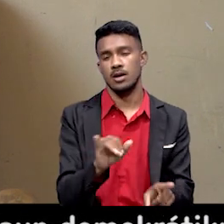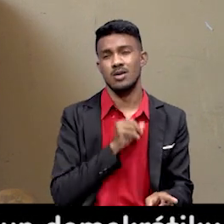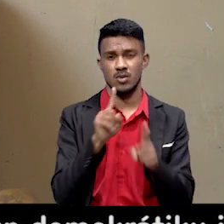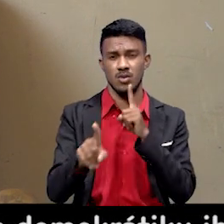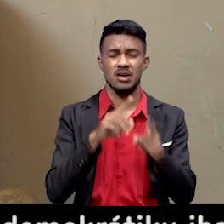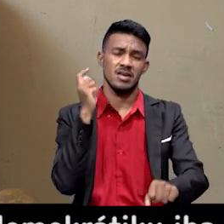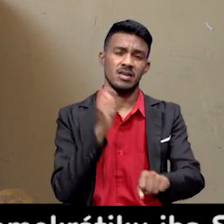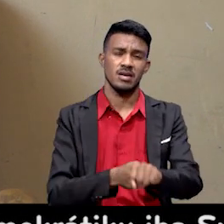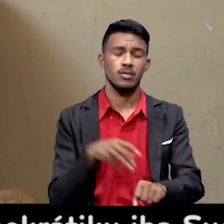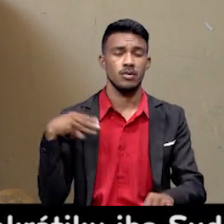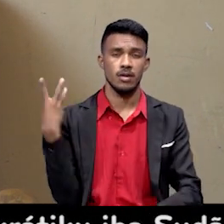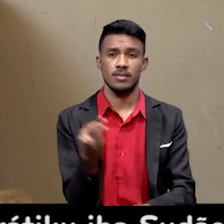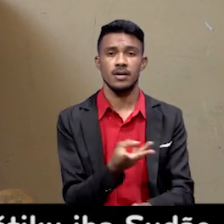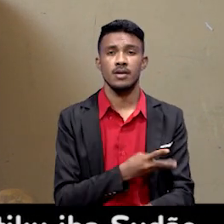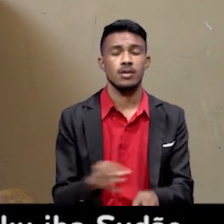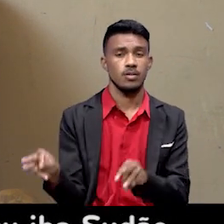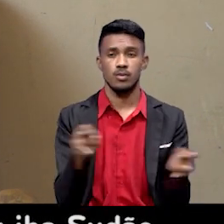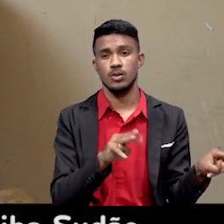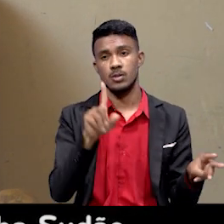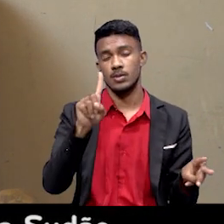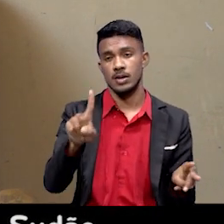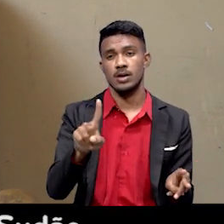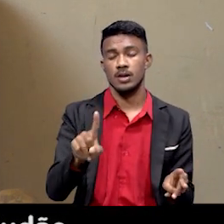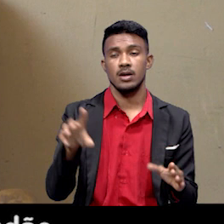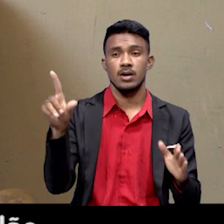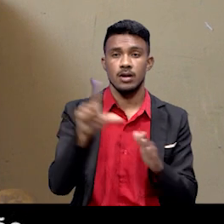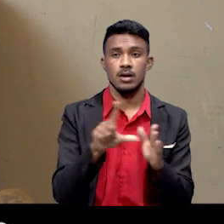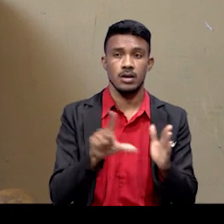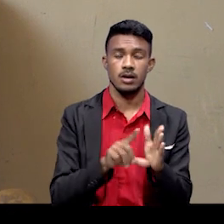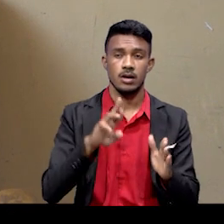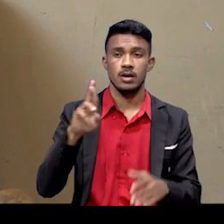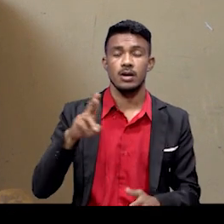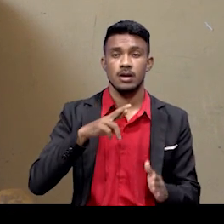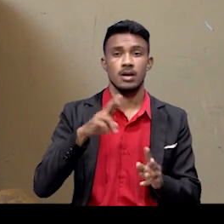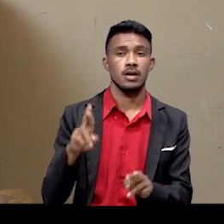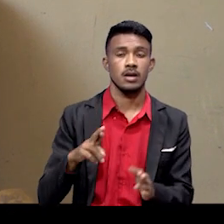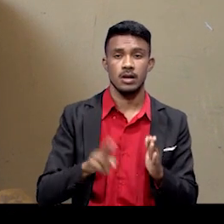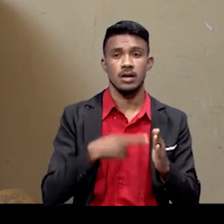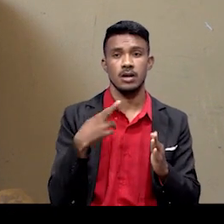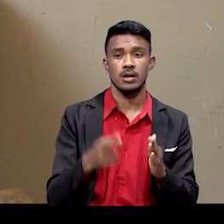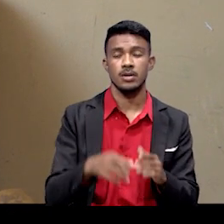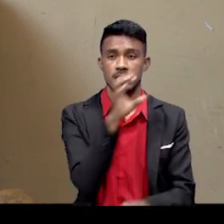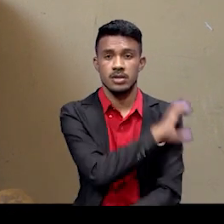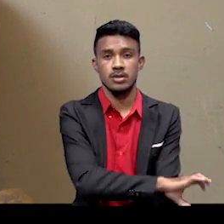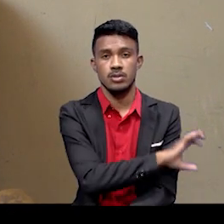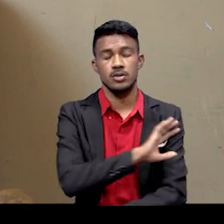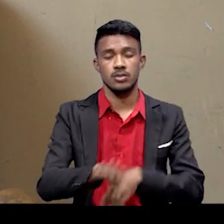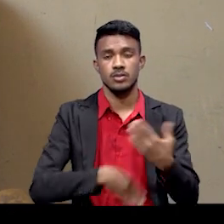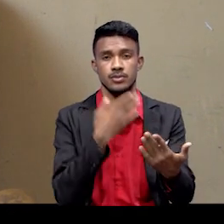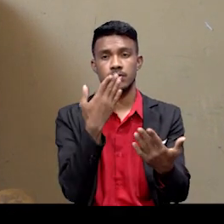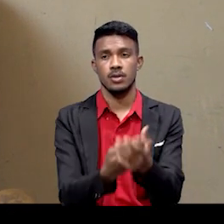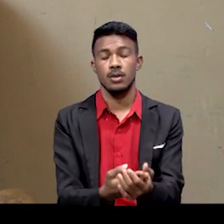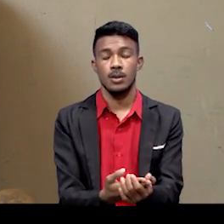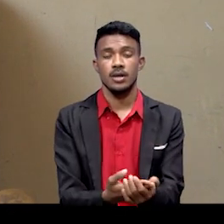tempo na muda fale ba ida mak regime be segurança social ne ba tambal regime segurança social ne para